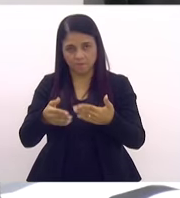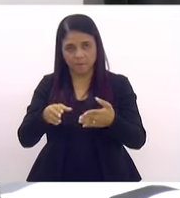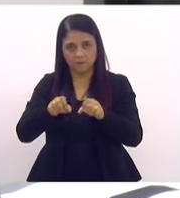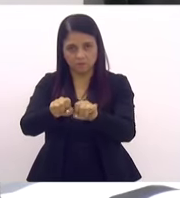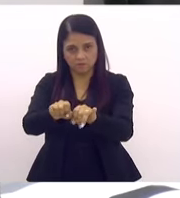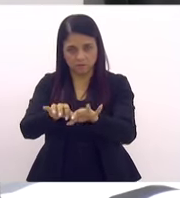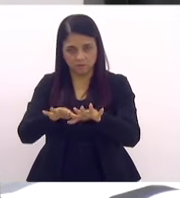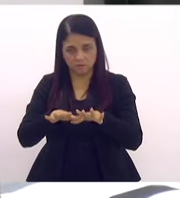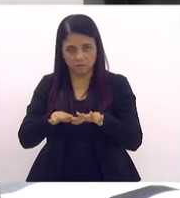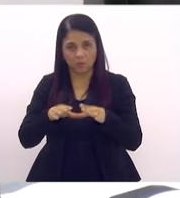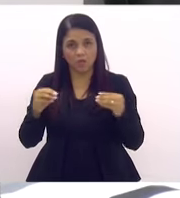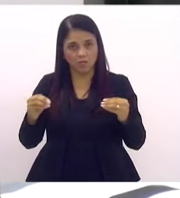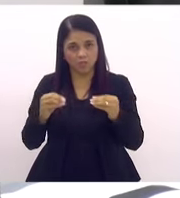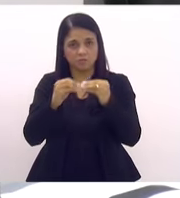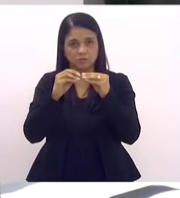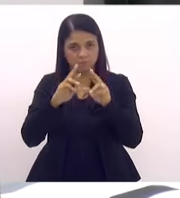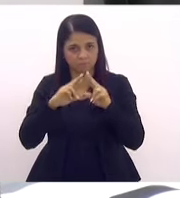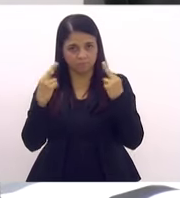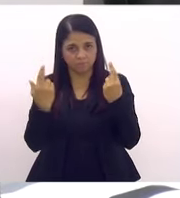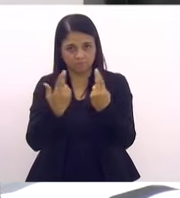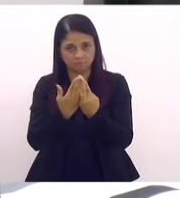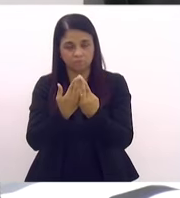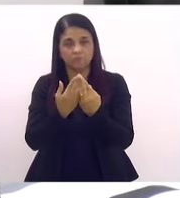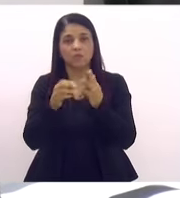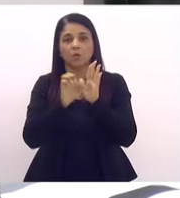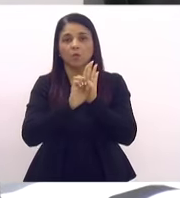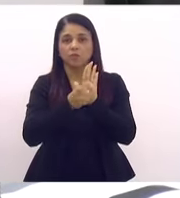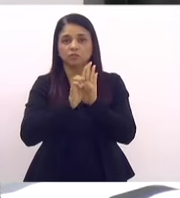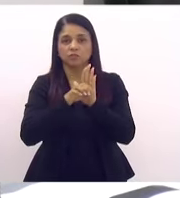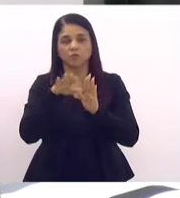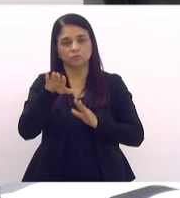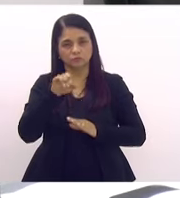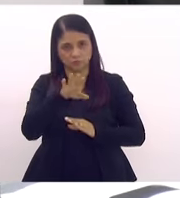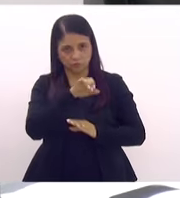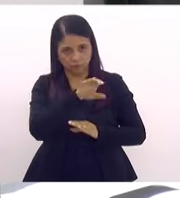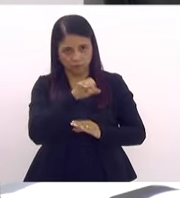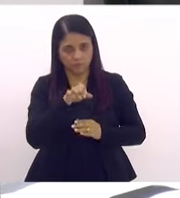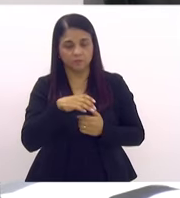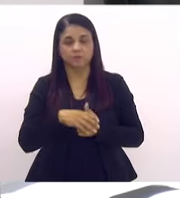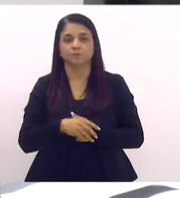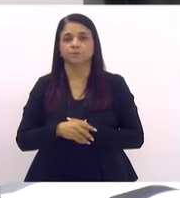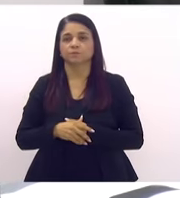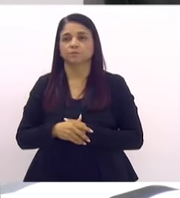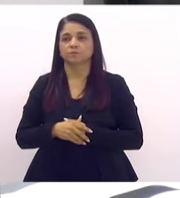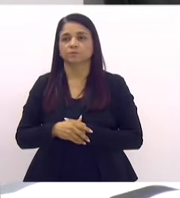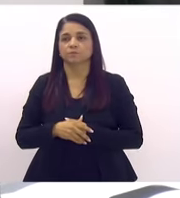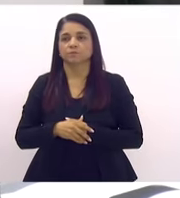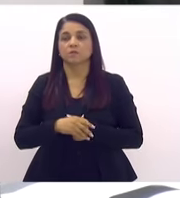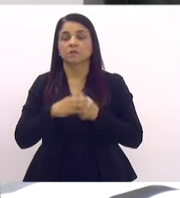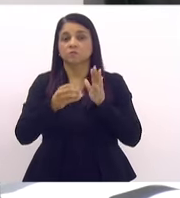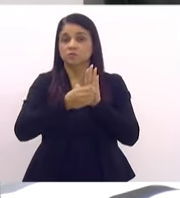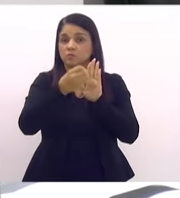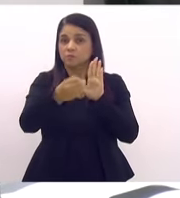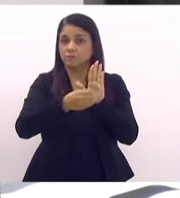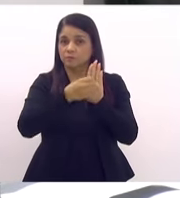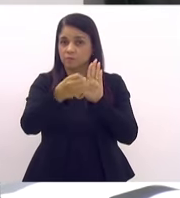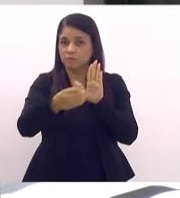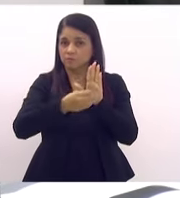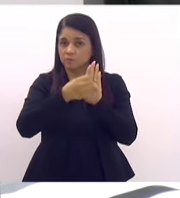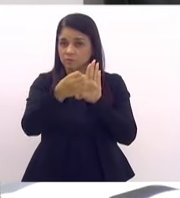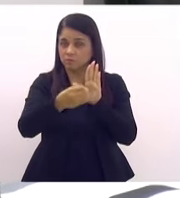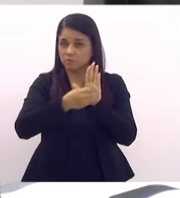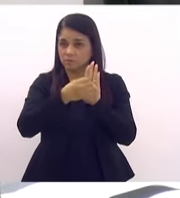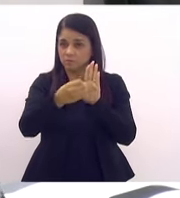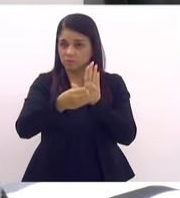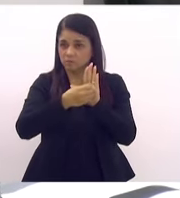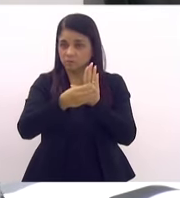a sessão extraordinária, conforme edital de convocação. Os pareceres